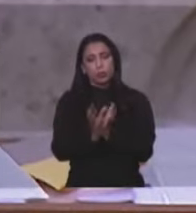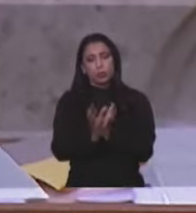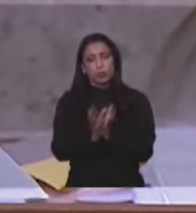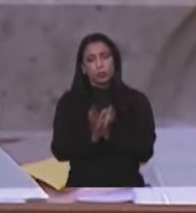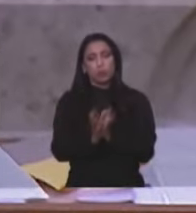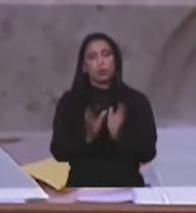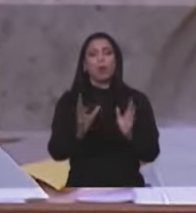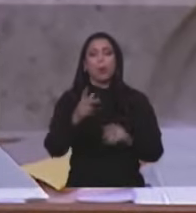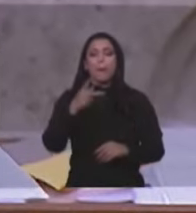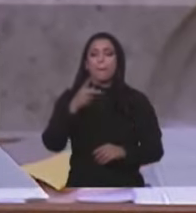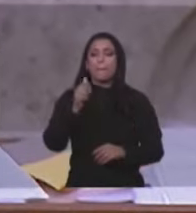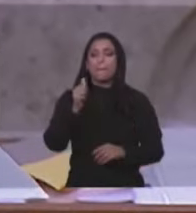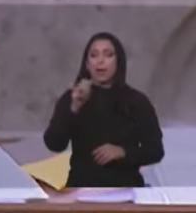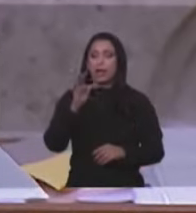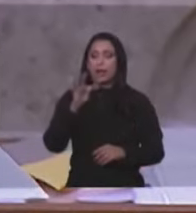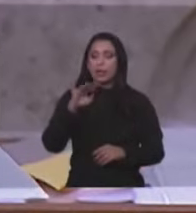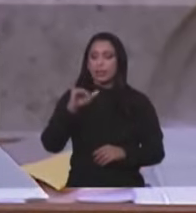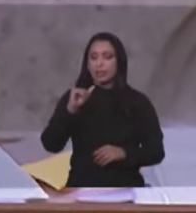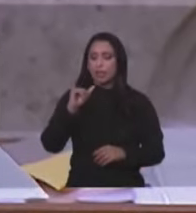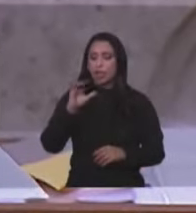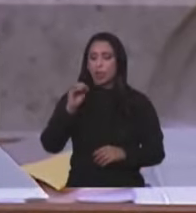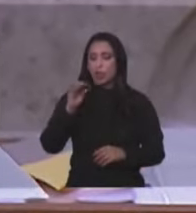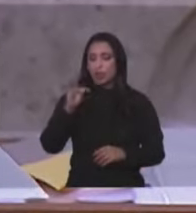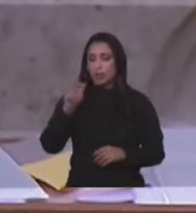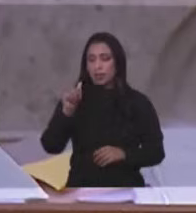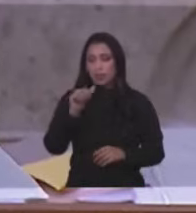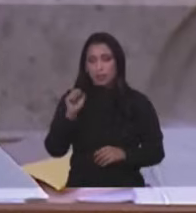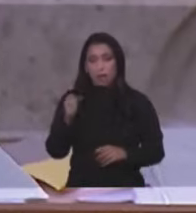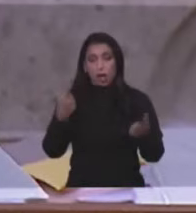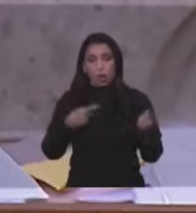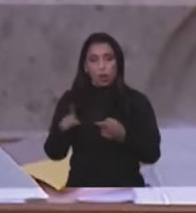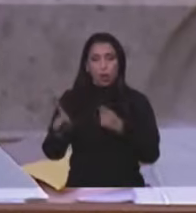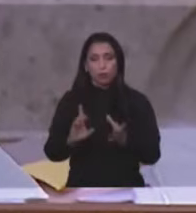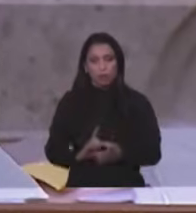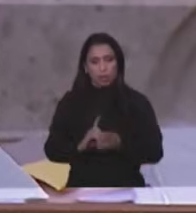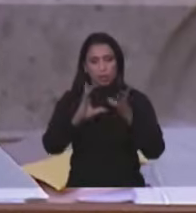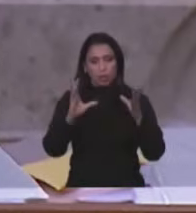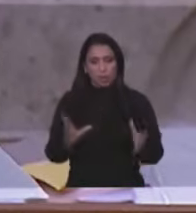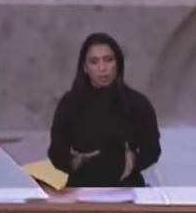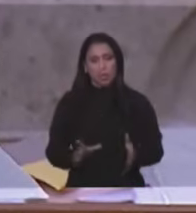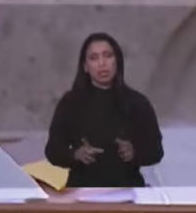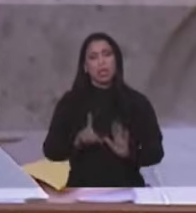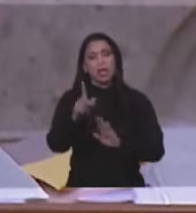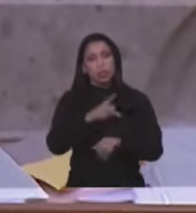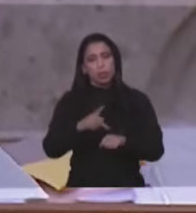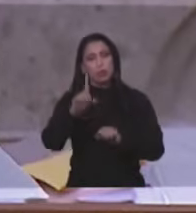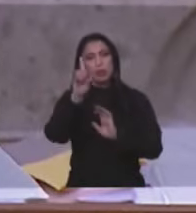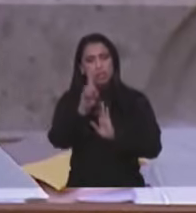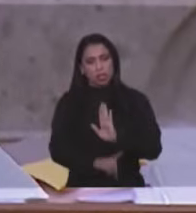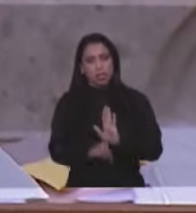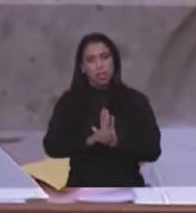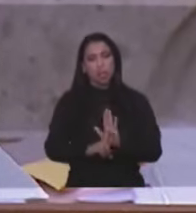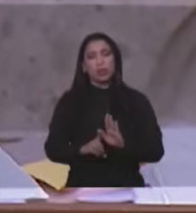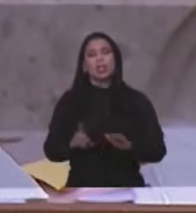a intimidade a liberdade reprodutiva e a sua dignidade Este foi o único voto nesta primeira sessão realizada de forma